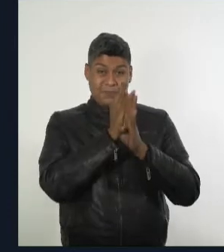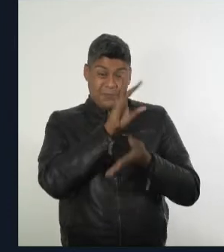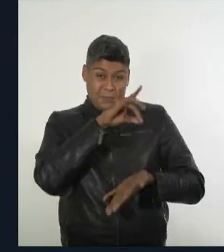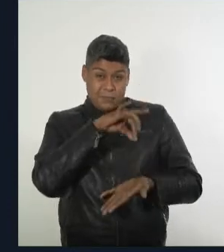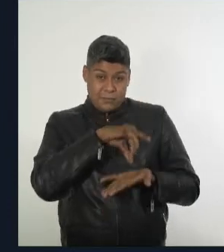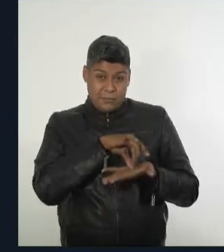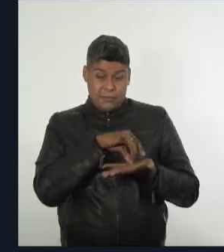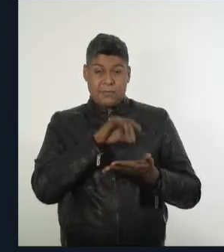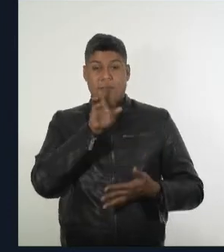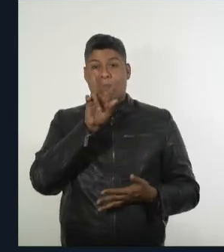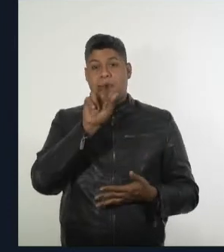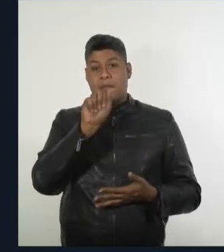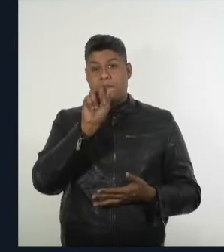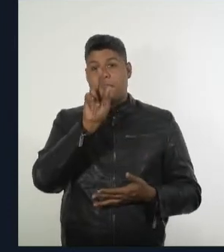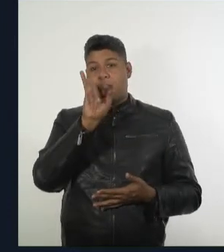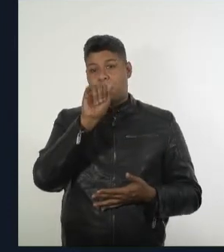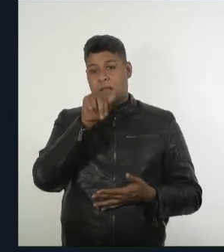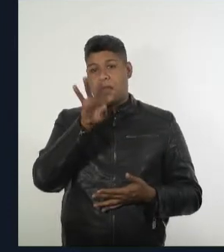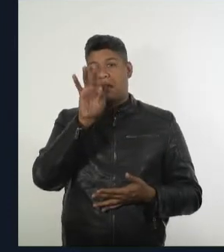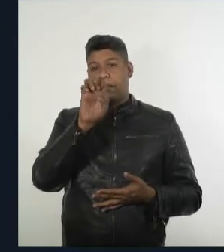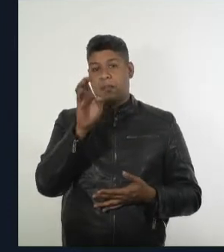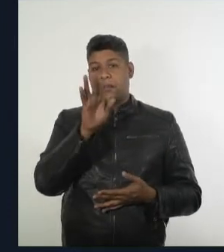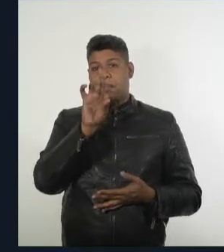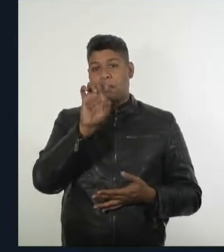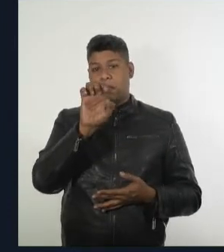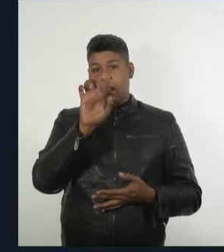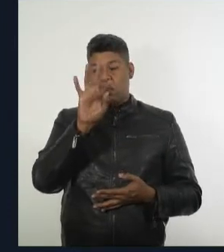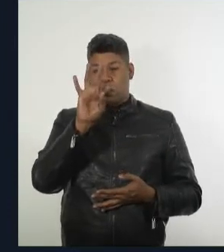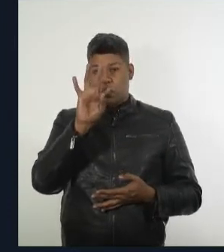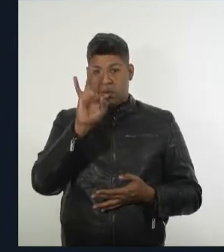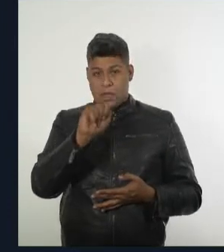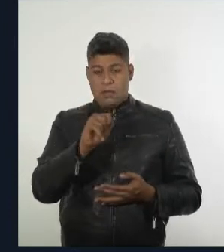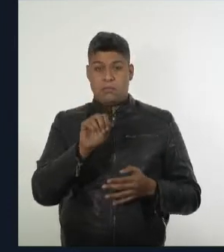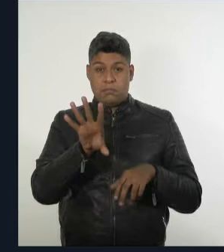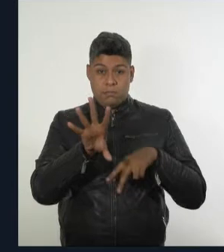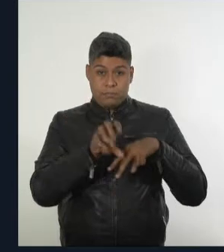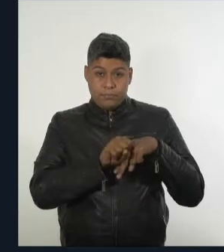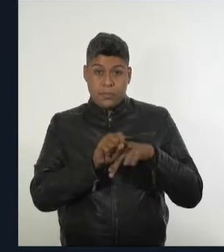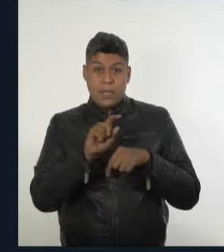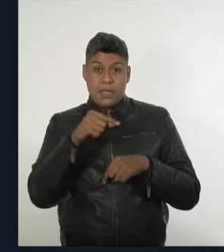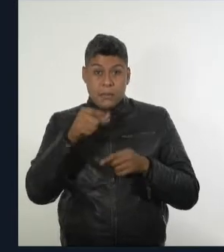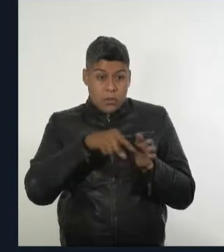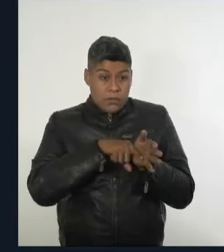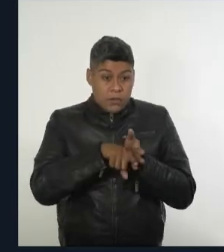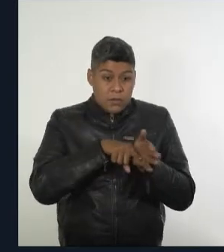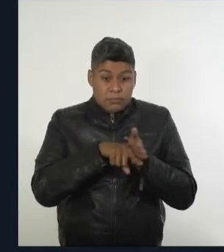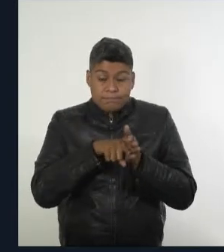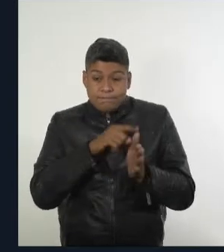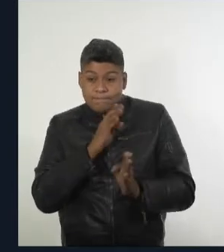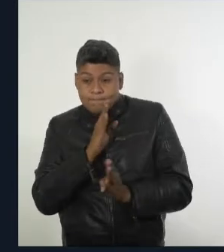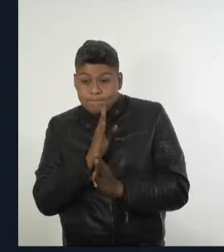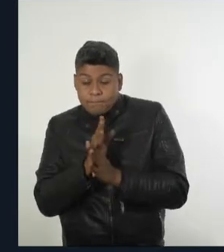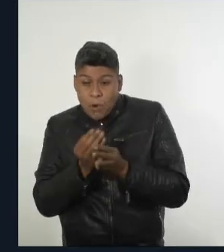confirmados da variante Delta. Após a investigação epidemiológica, não foi possível identificar a